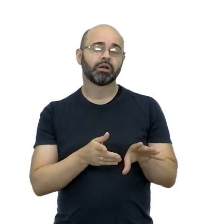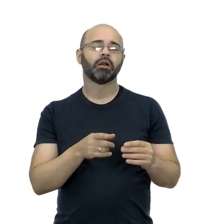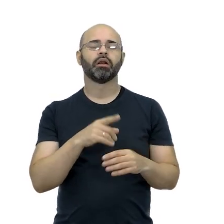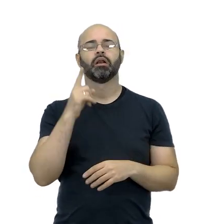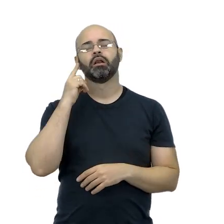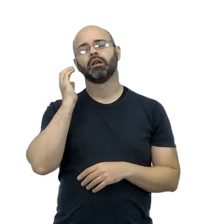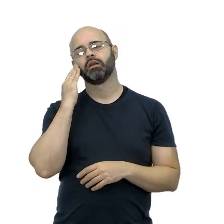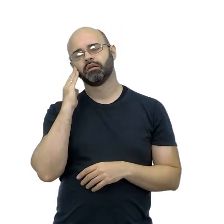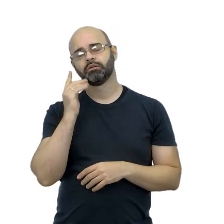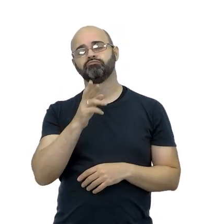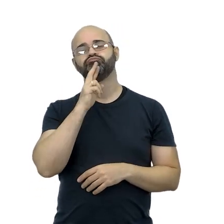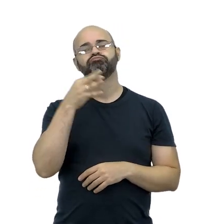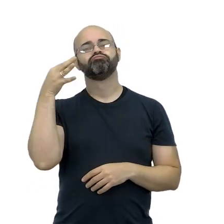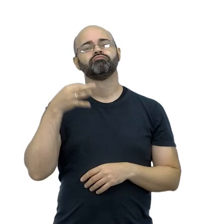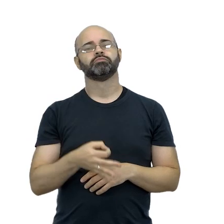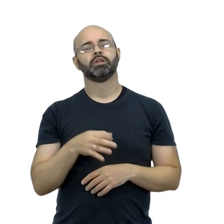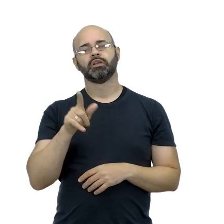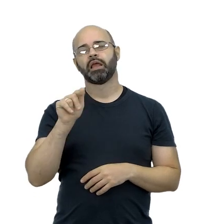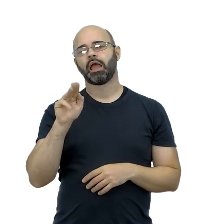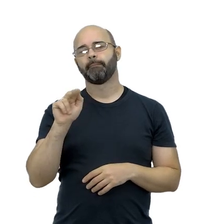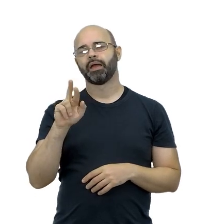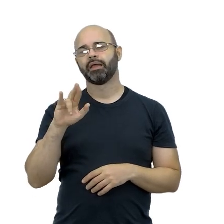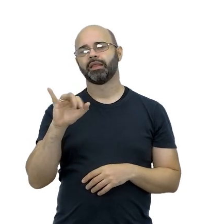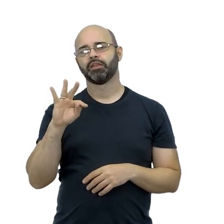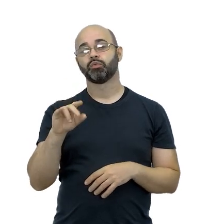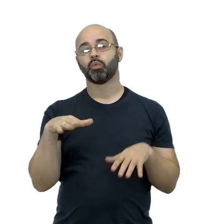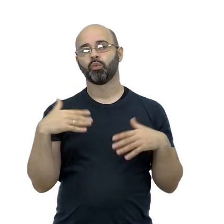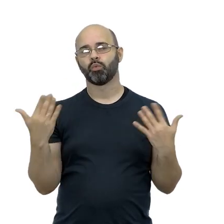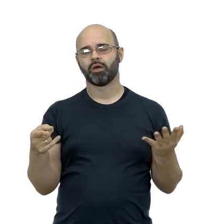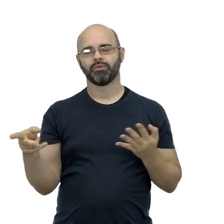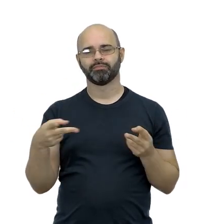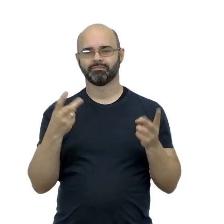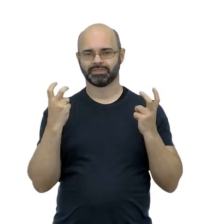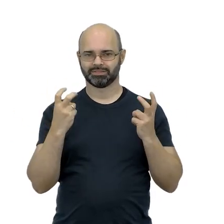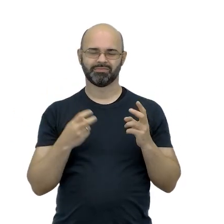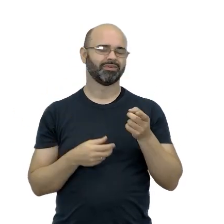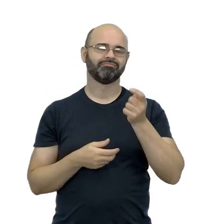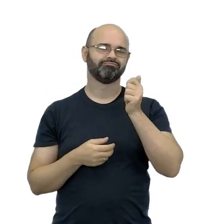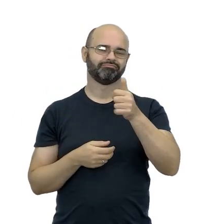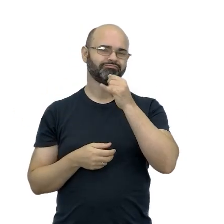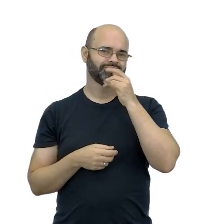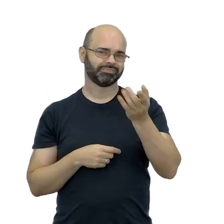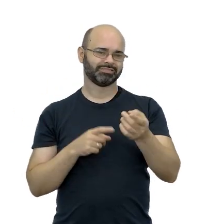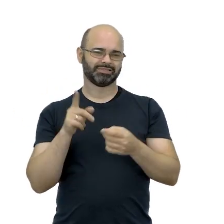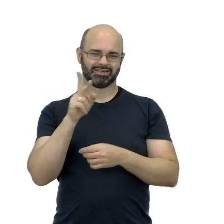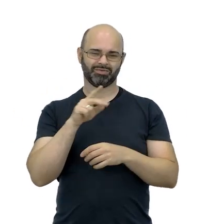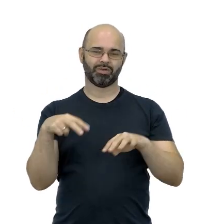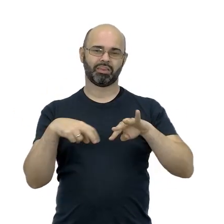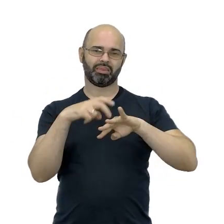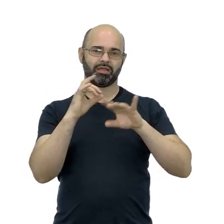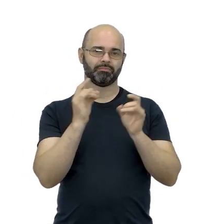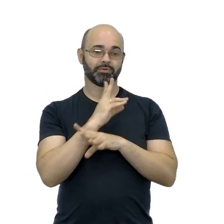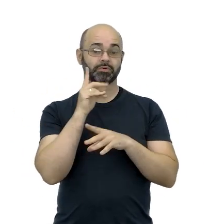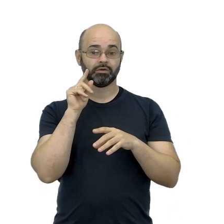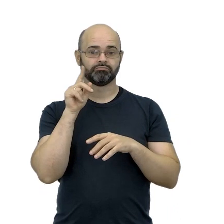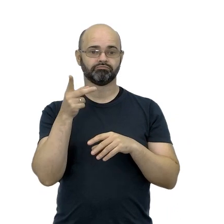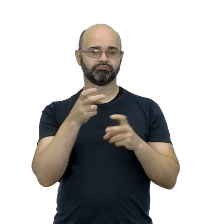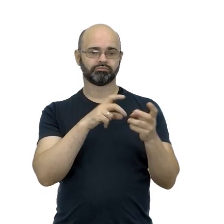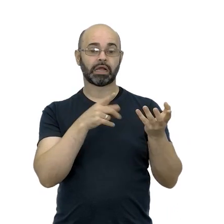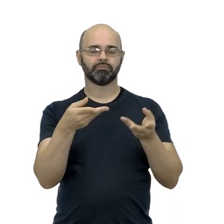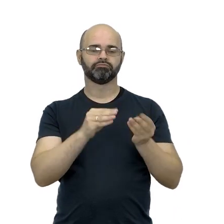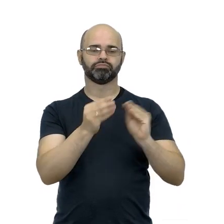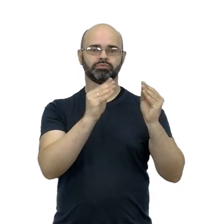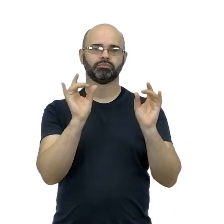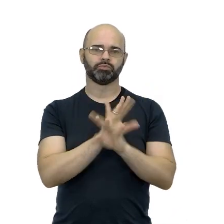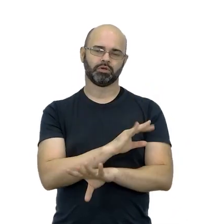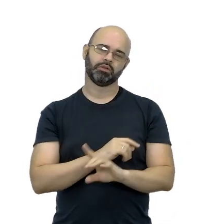gabarito correto, qual que é a alternativa correta. Então não é simplesmente a gente olhar uma figura dessa e montar. Lógico que nós,